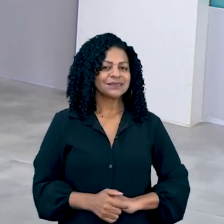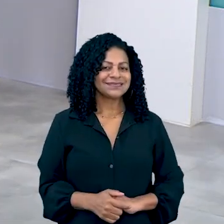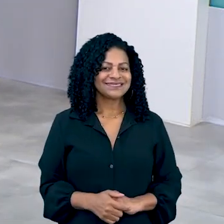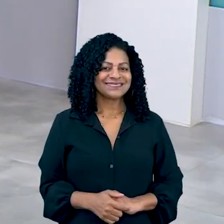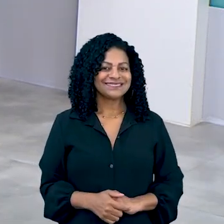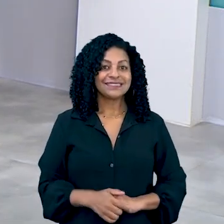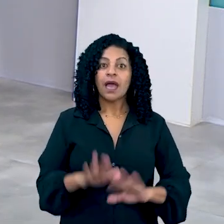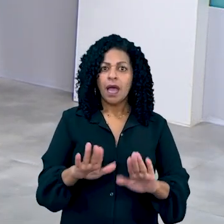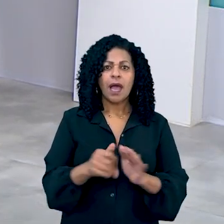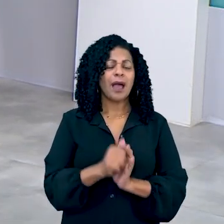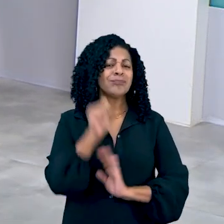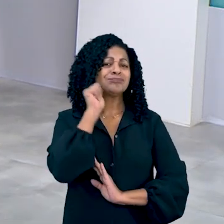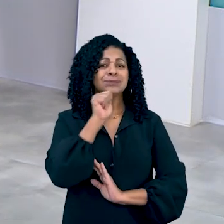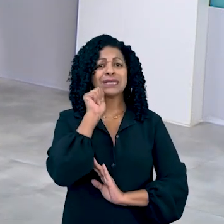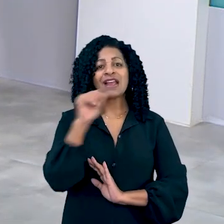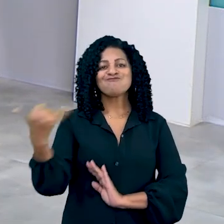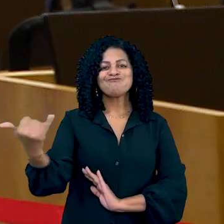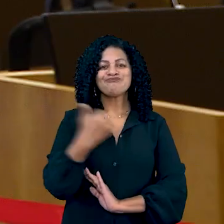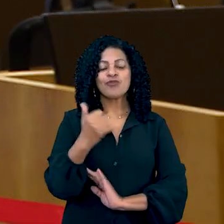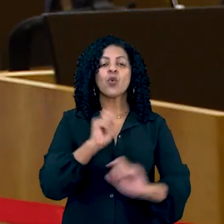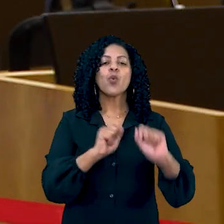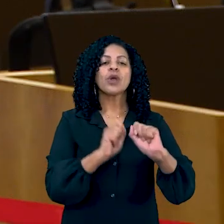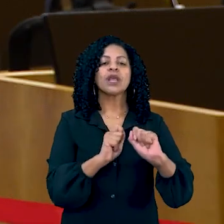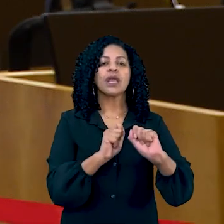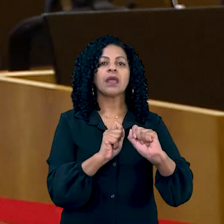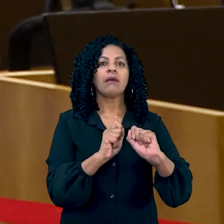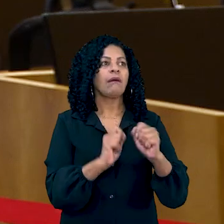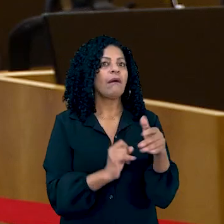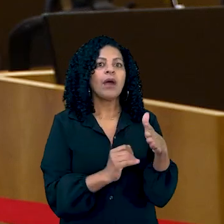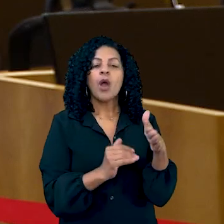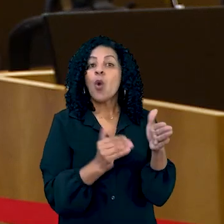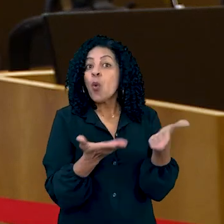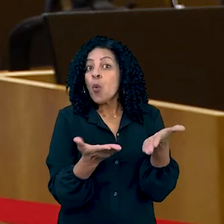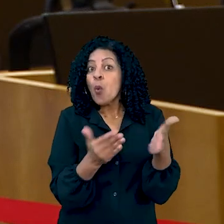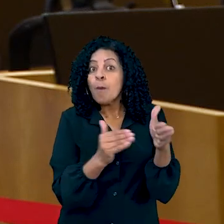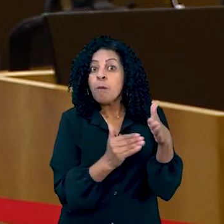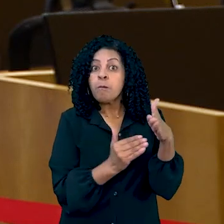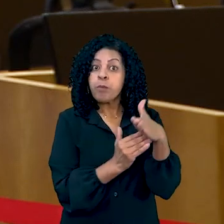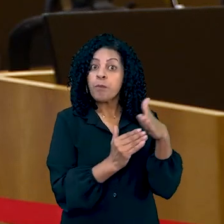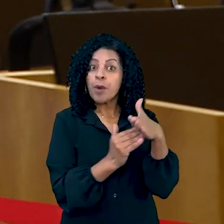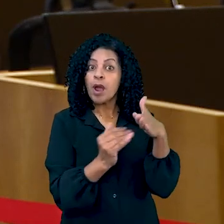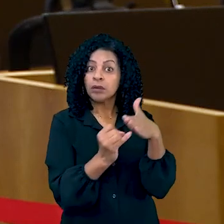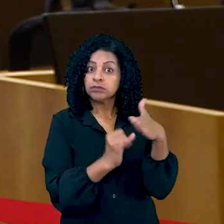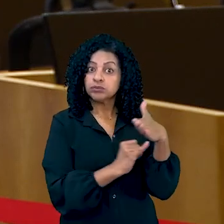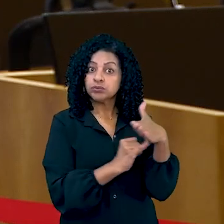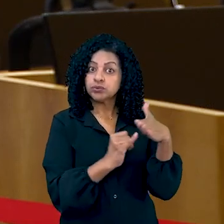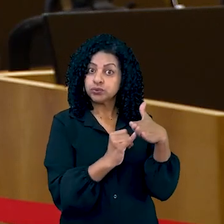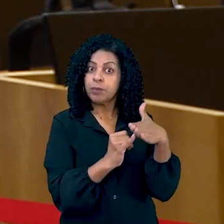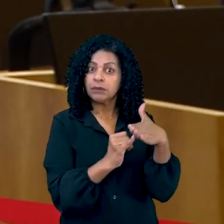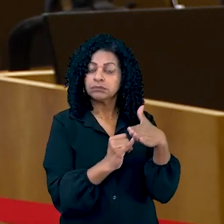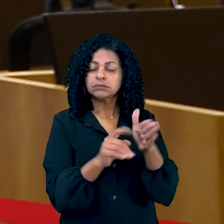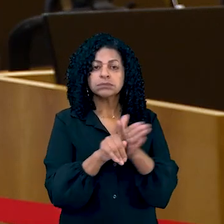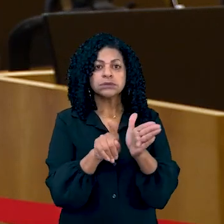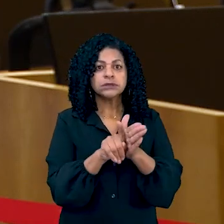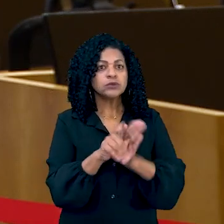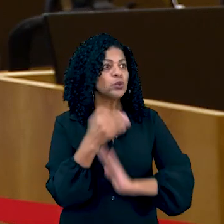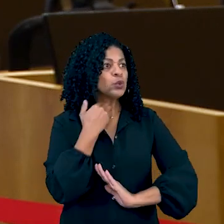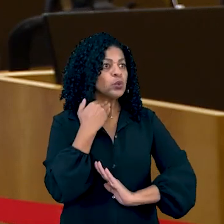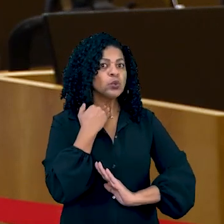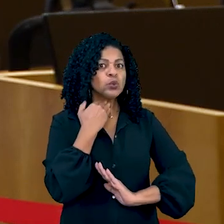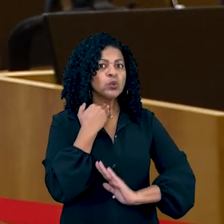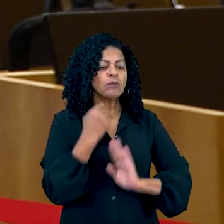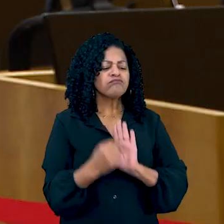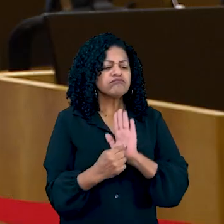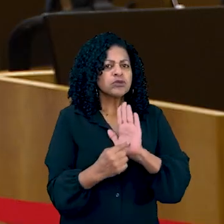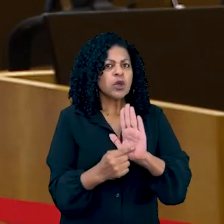Olá, Luane Anderson. A bancária afirmou que a instituição acompanhava limites de crédito, cheques, depósitos e até